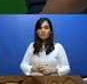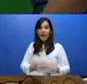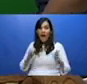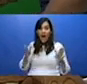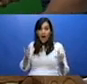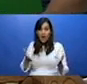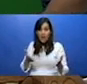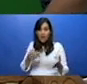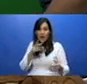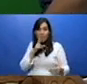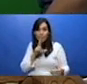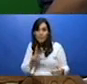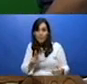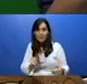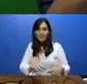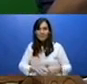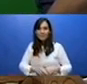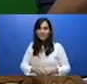para a resposta.